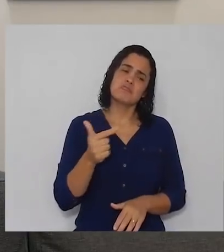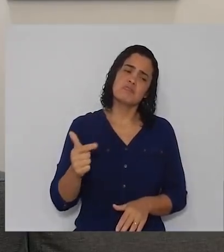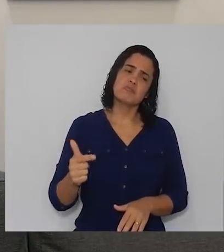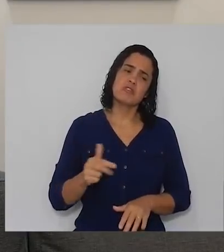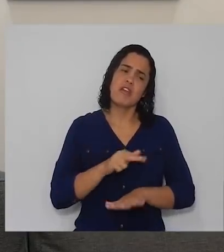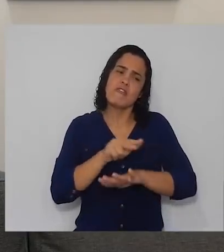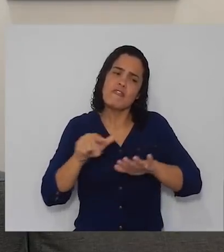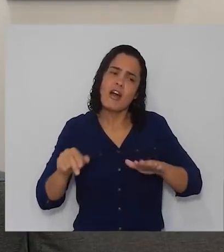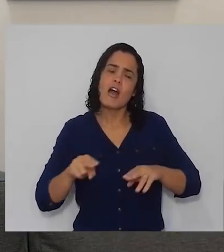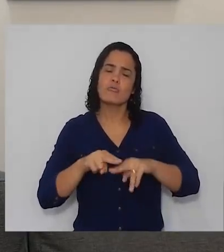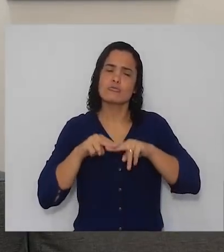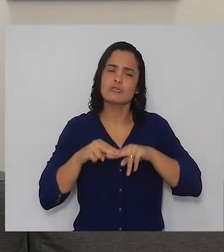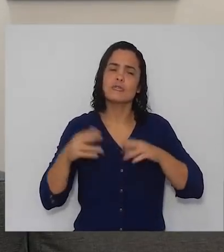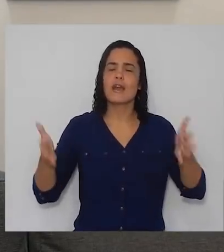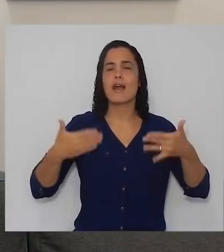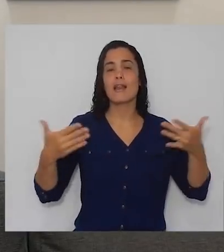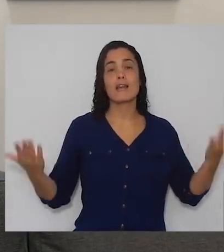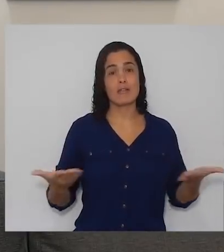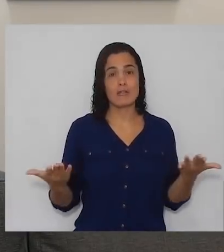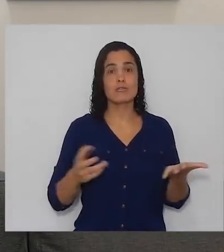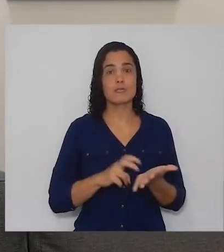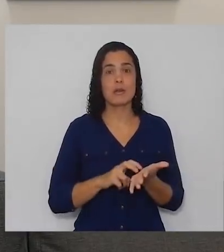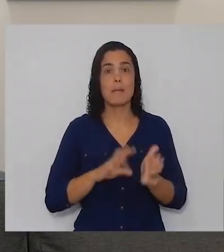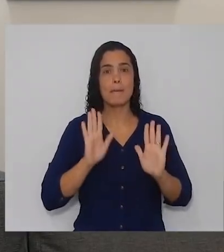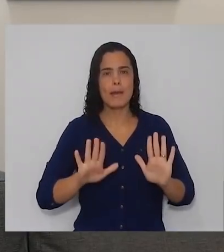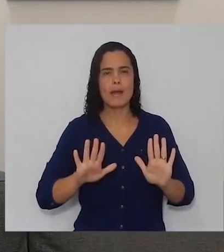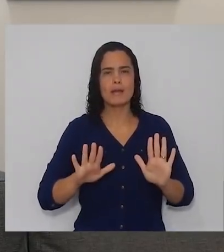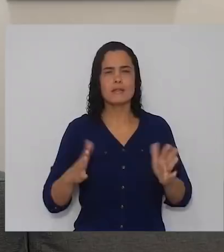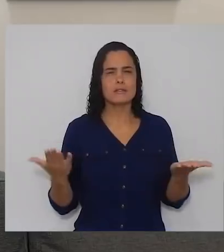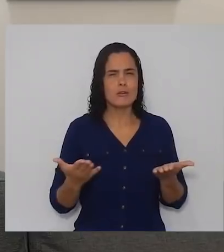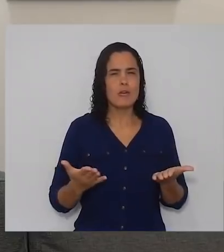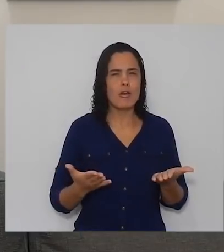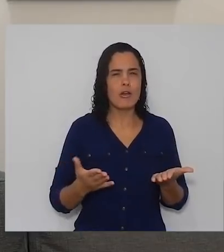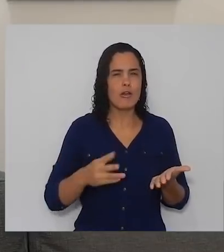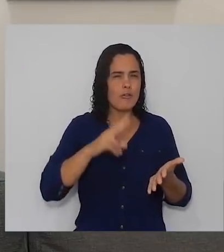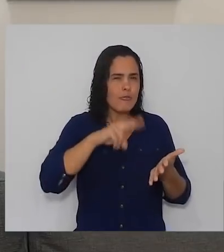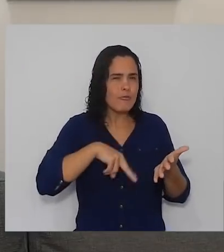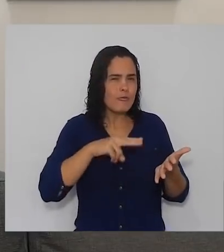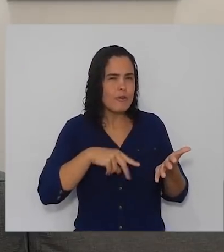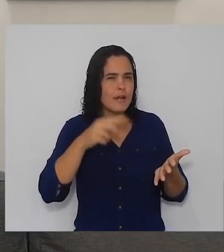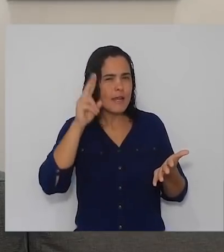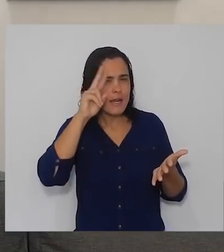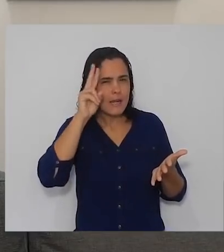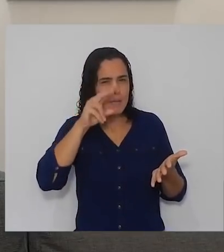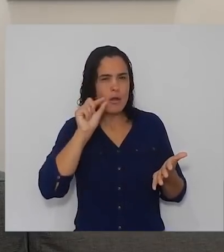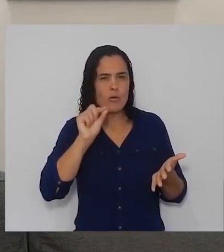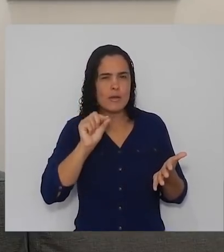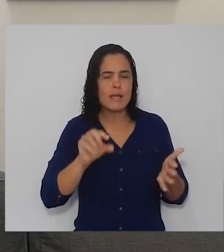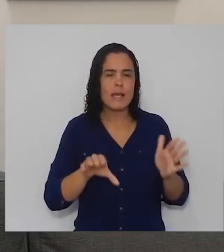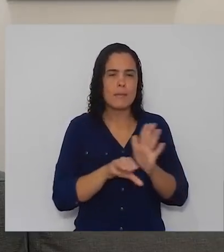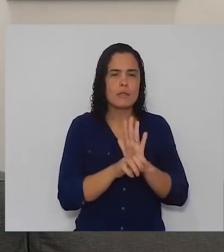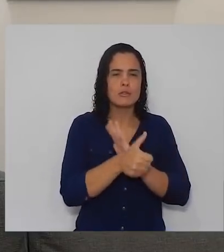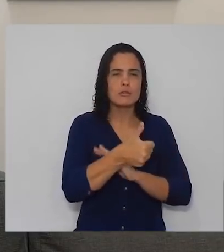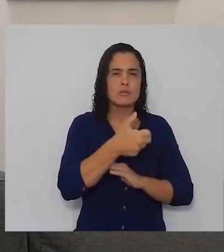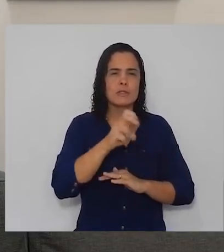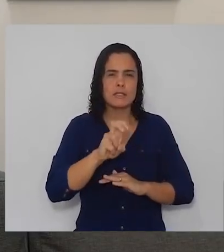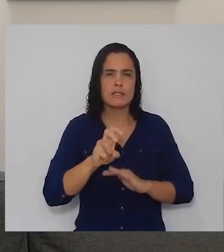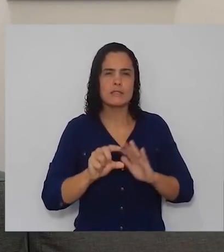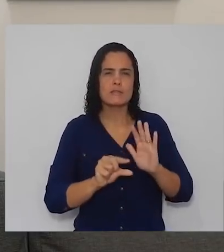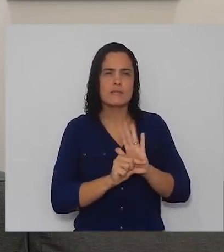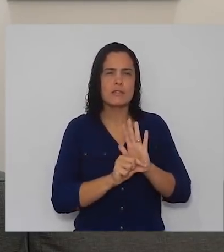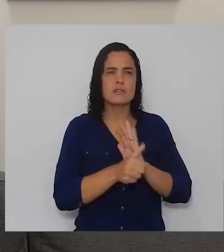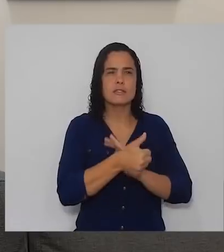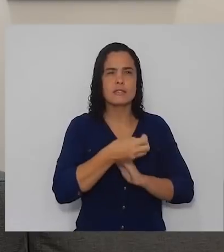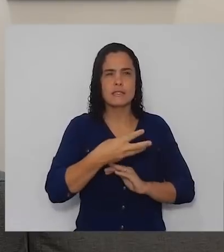para se alegrar nesta manhã. Mas eu quero lembrar de um texto bíblico precioso, o texto de Provérbios, no capítulo 15, nos versos